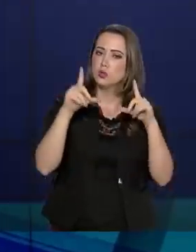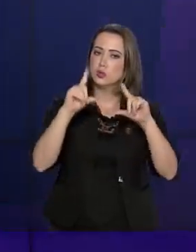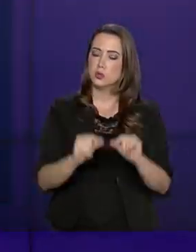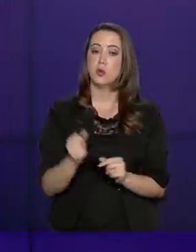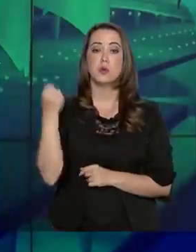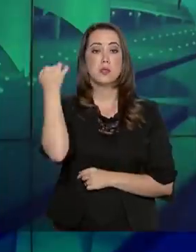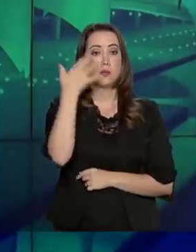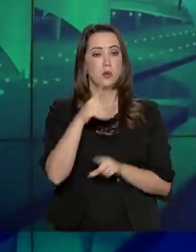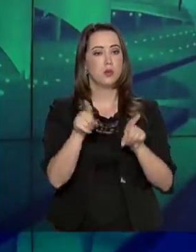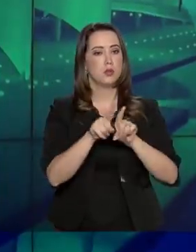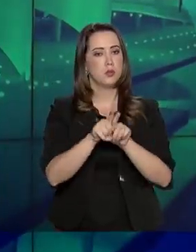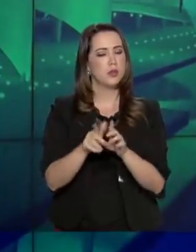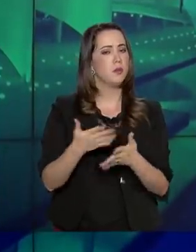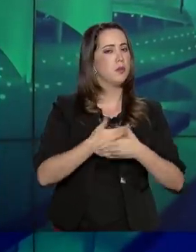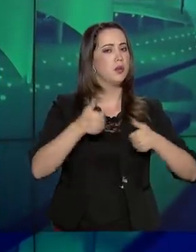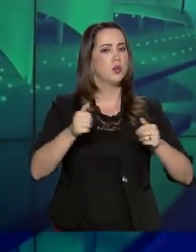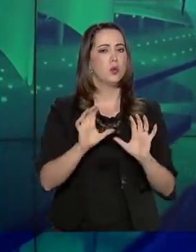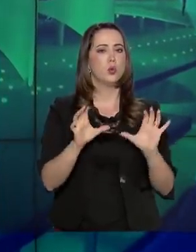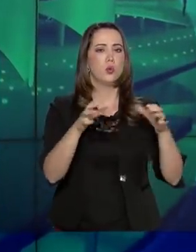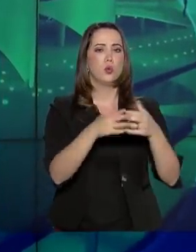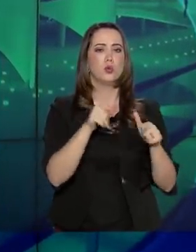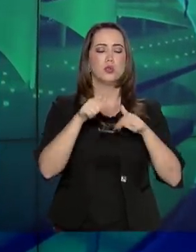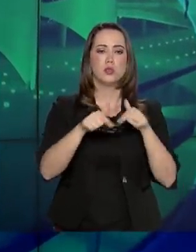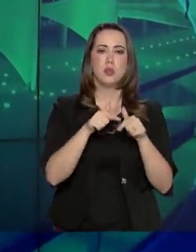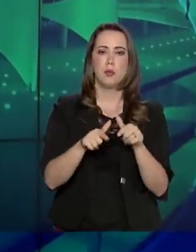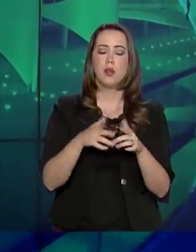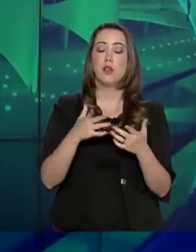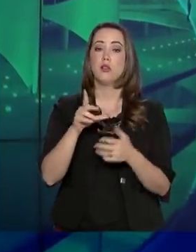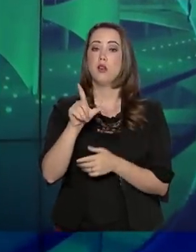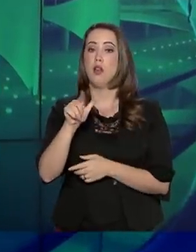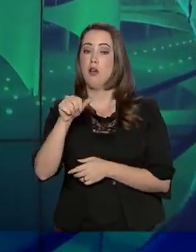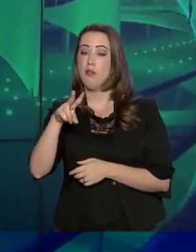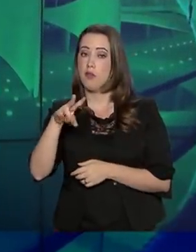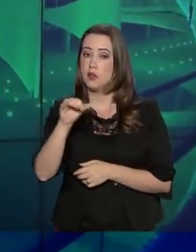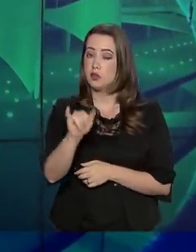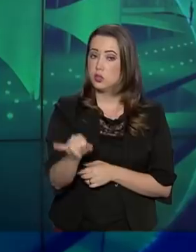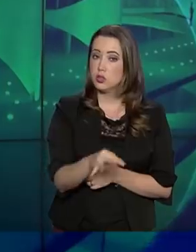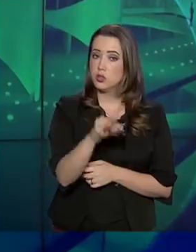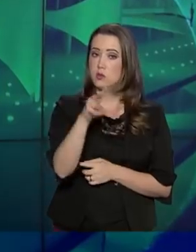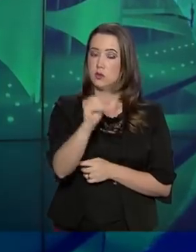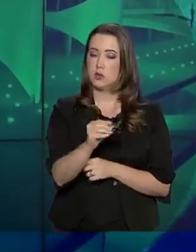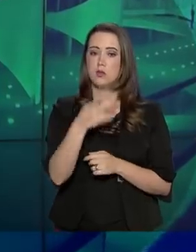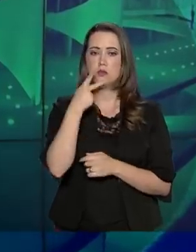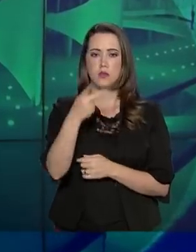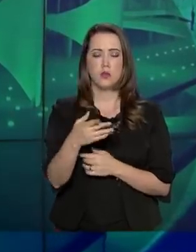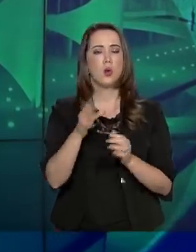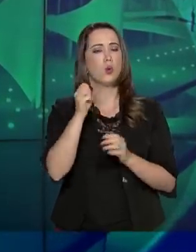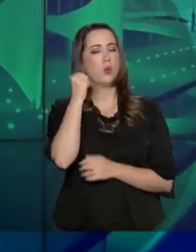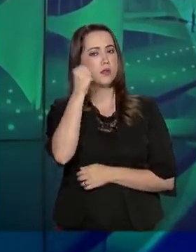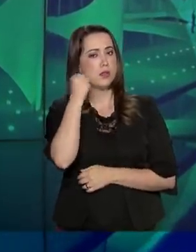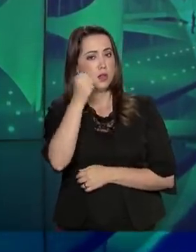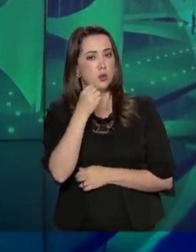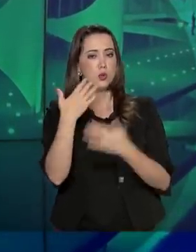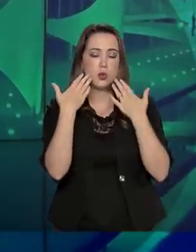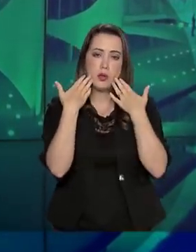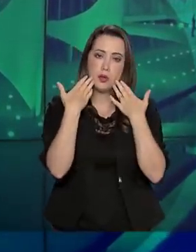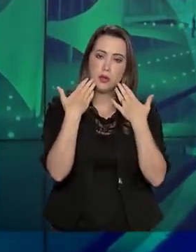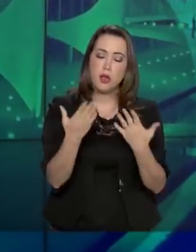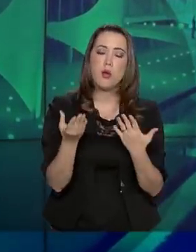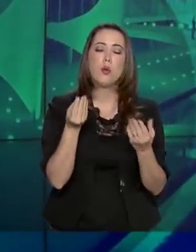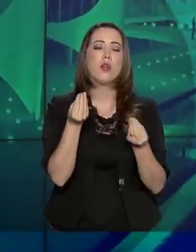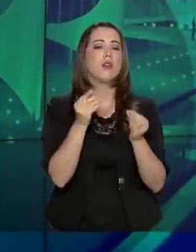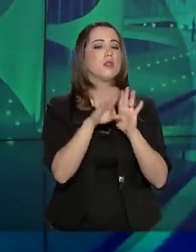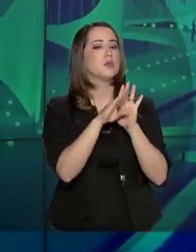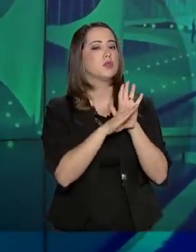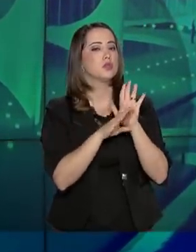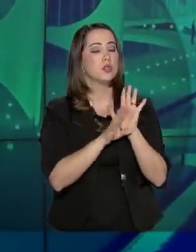ainda que reforçou as equipes que atuam na Operação Lava Jato. Moro adiantou aos senadores projetos que quer implementar este ano, como